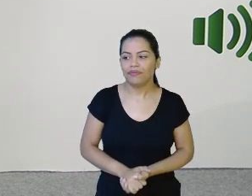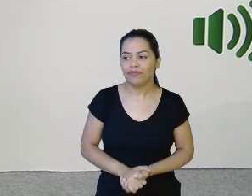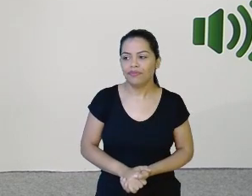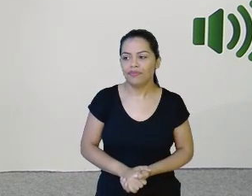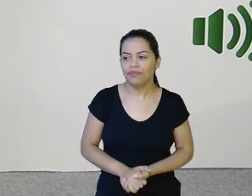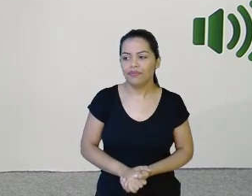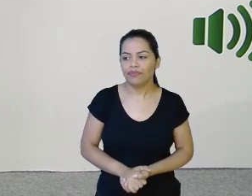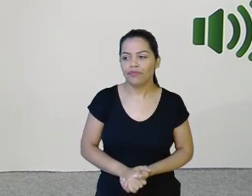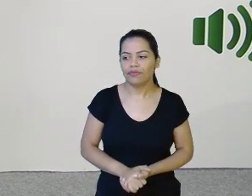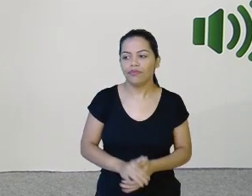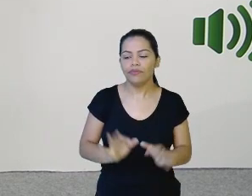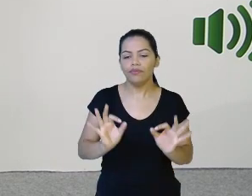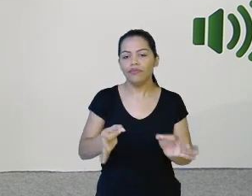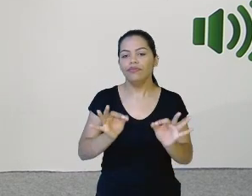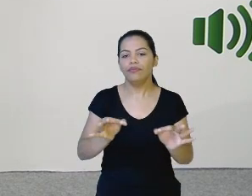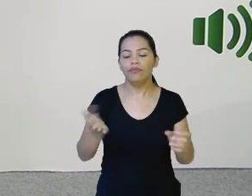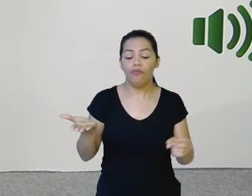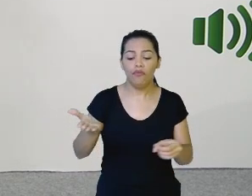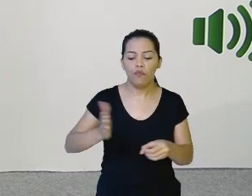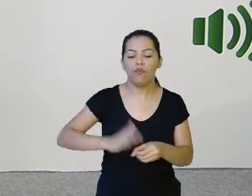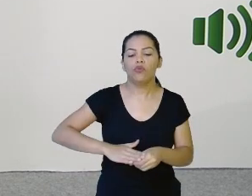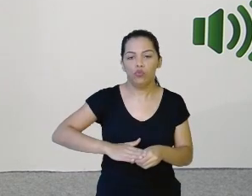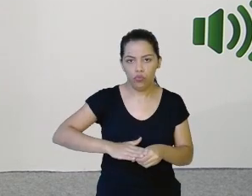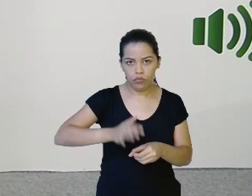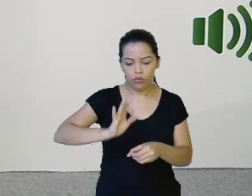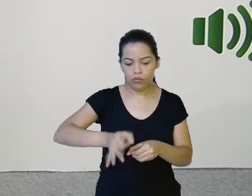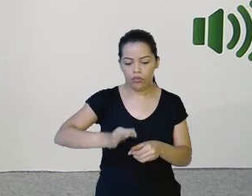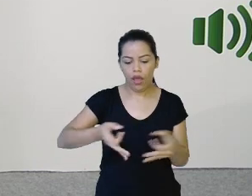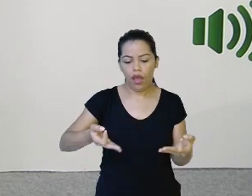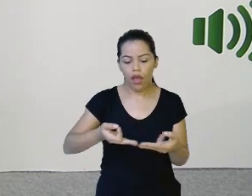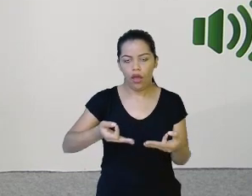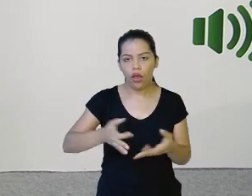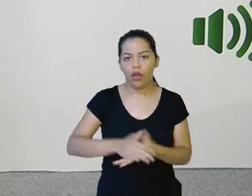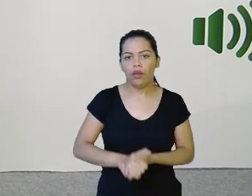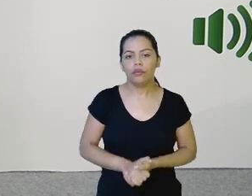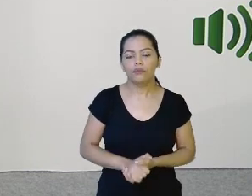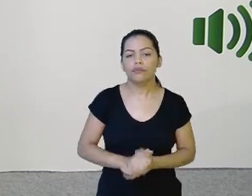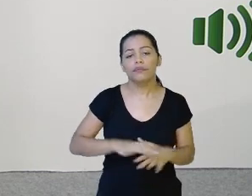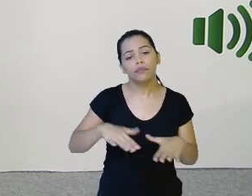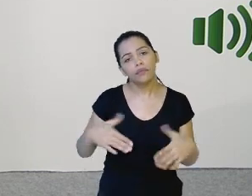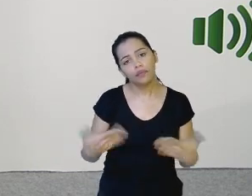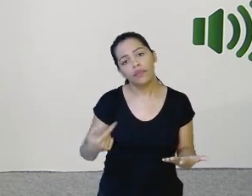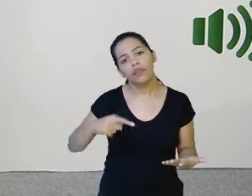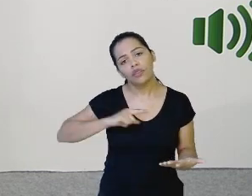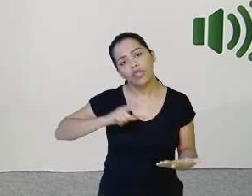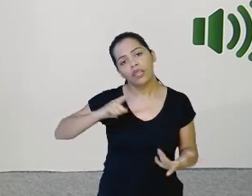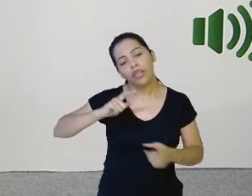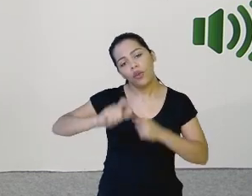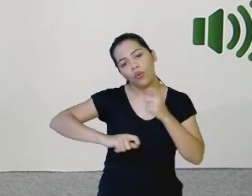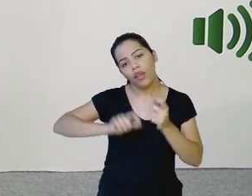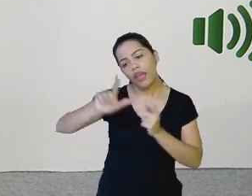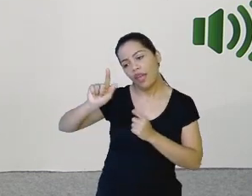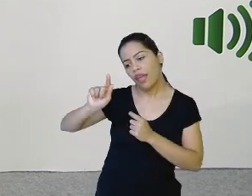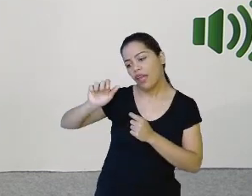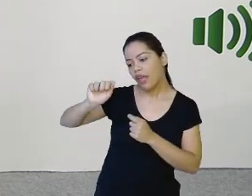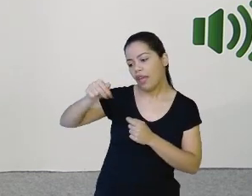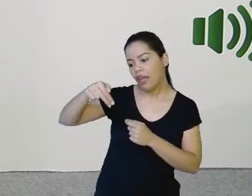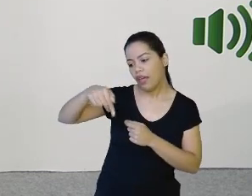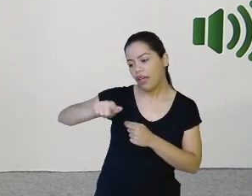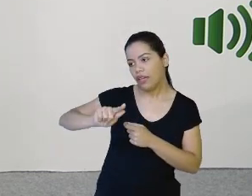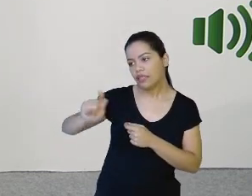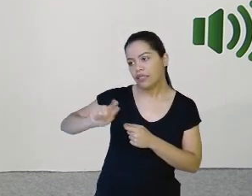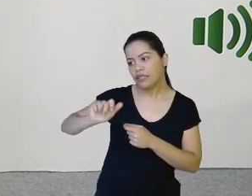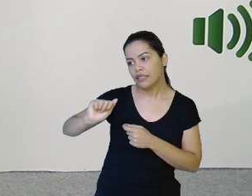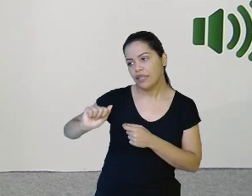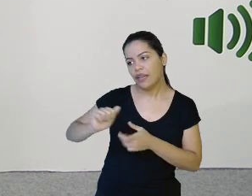Aqui. Pronto. Fechou. Pronto. E aqui nós temos o nosso ganzá. E o som? Será que, ó... Vamos